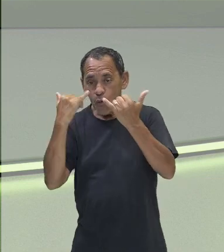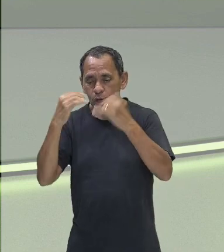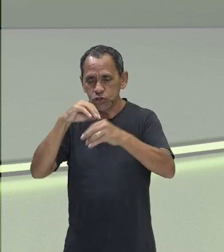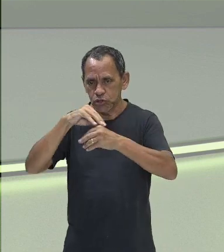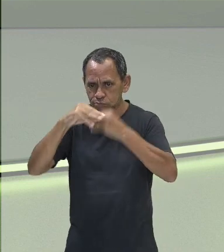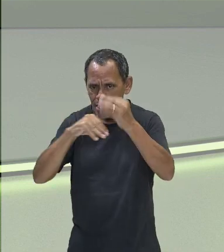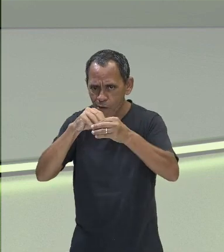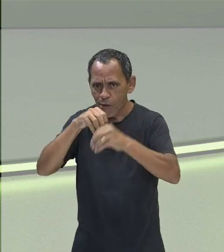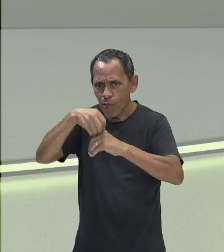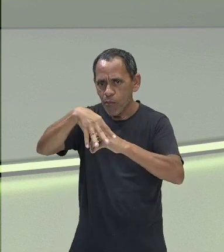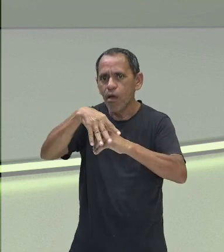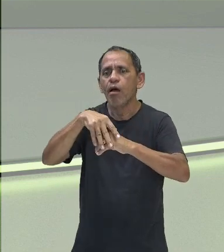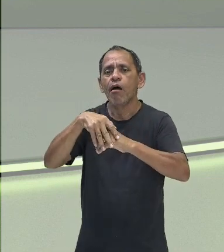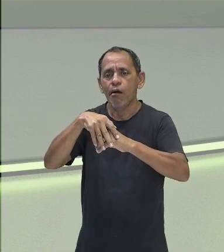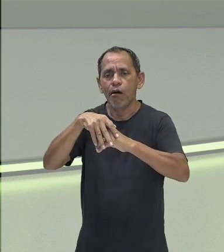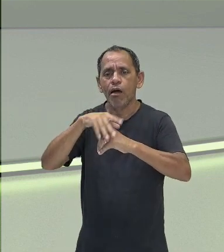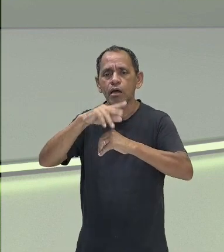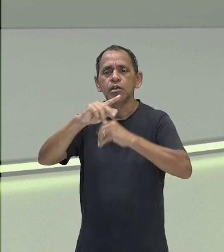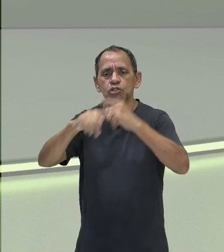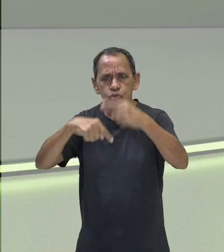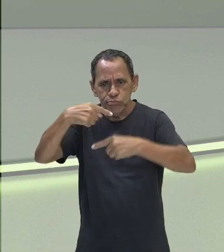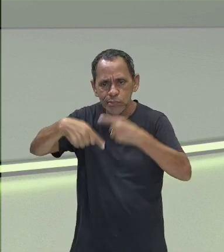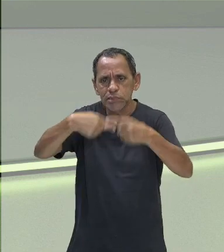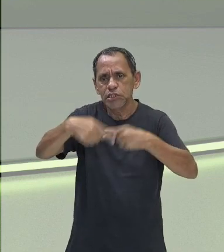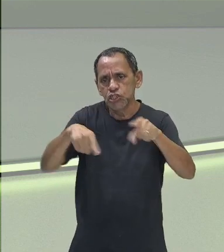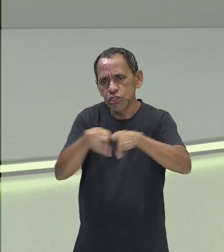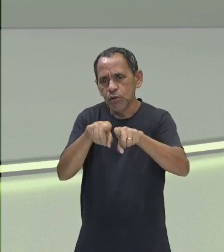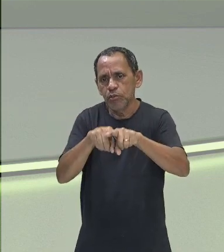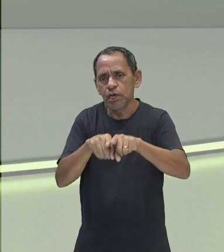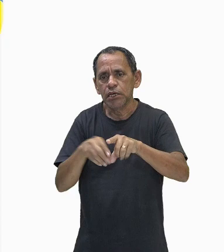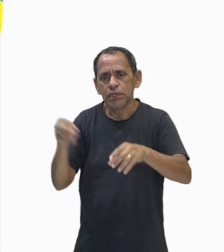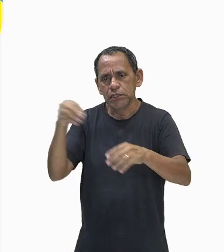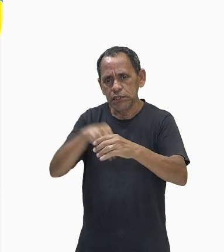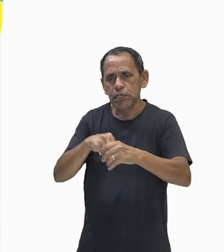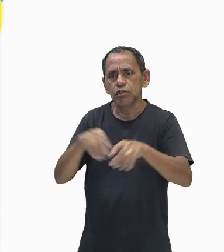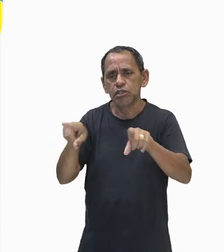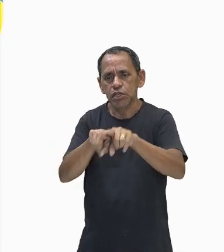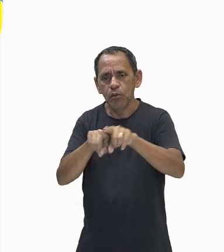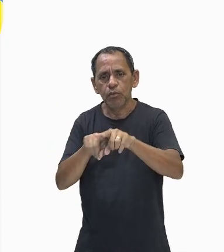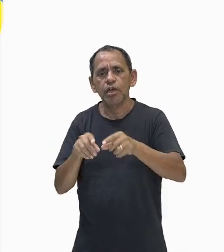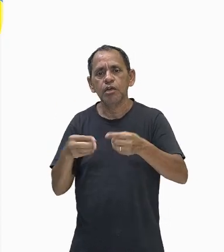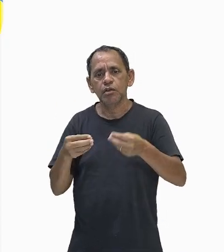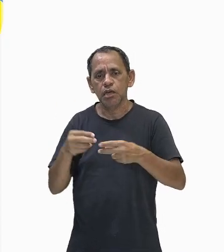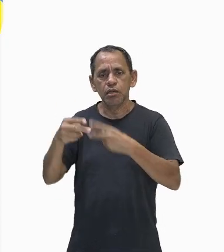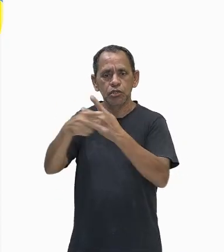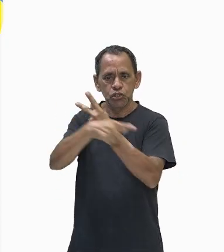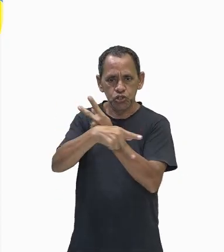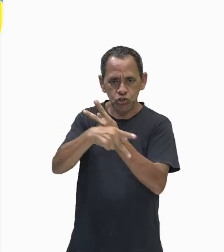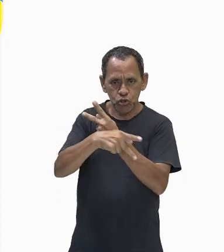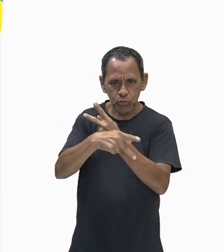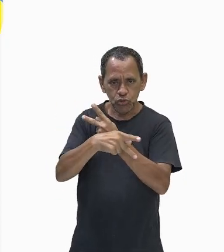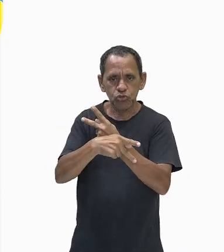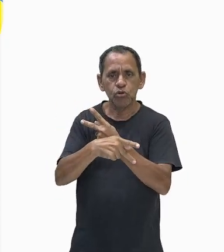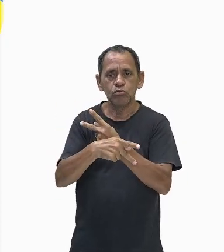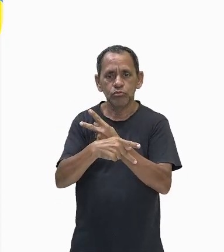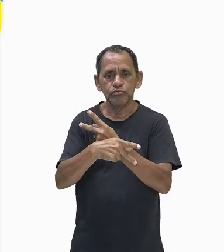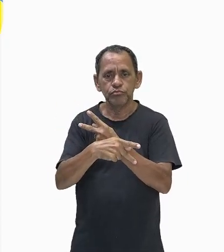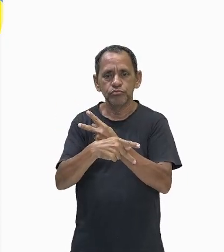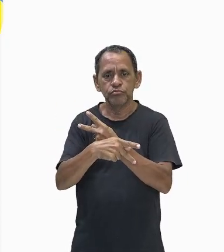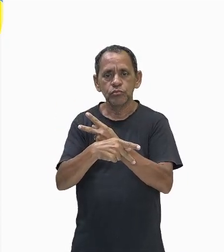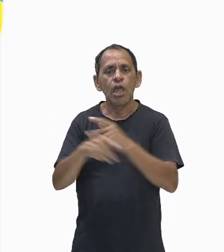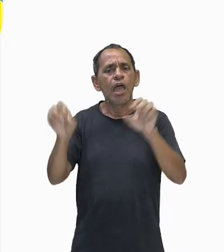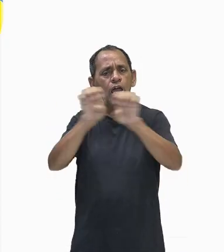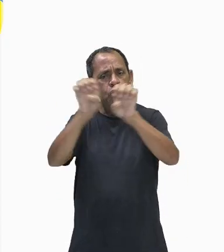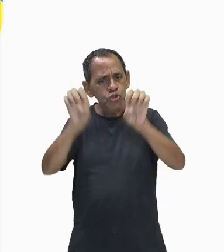descendentes. Tudo isso está contido no cromossomo, tá? Esse cromossomo é quando a estrutura